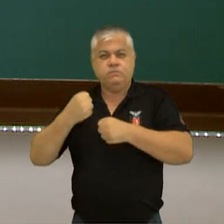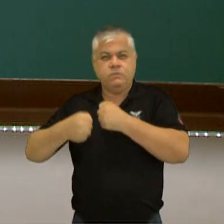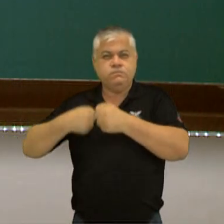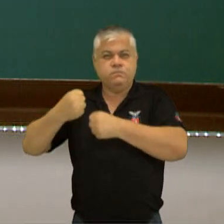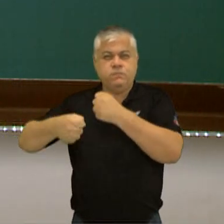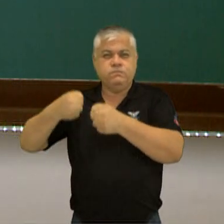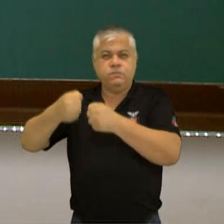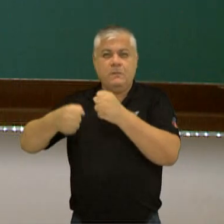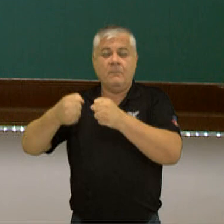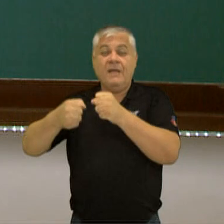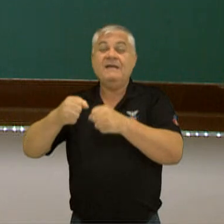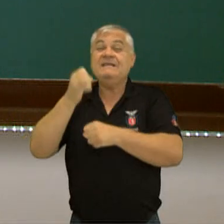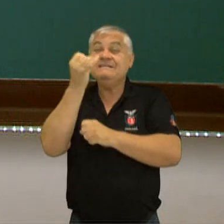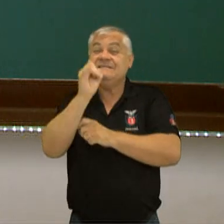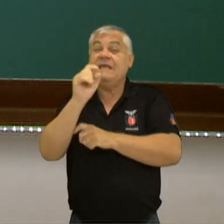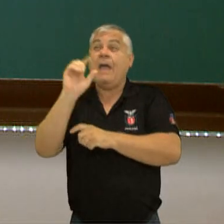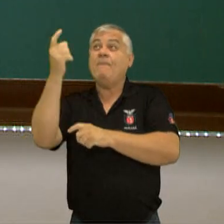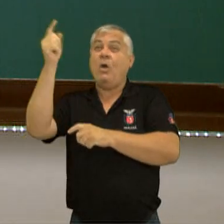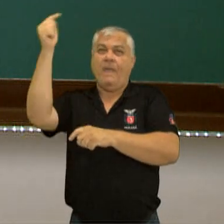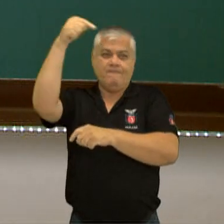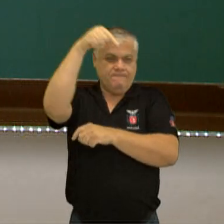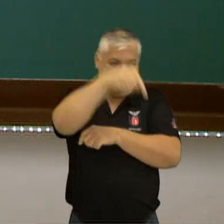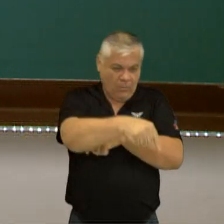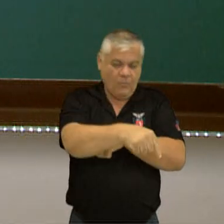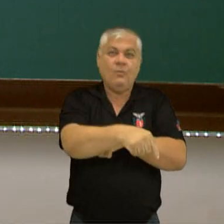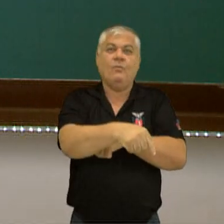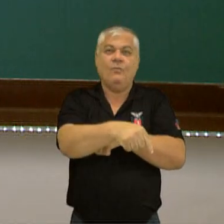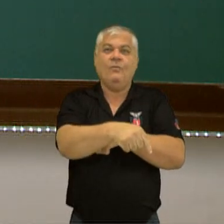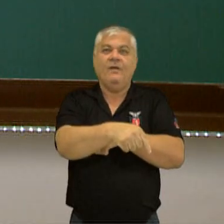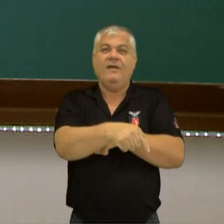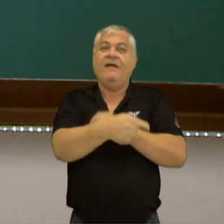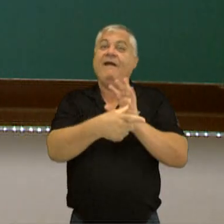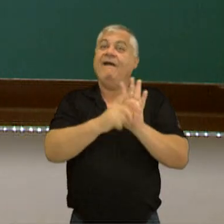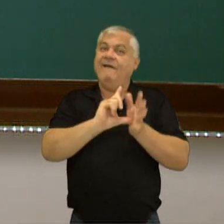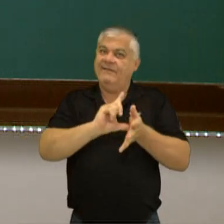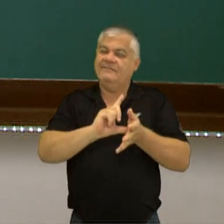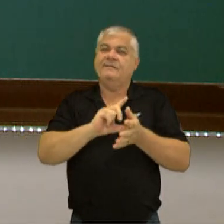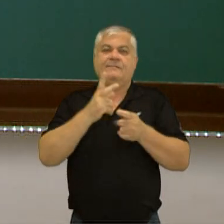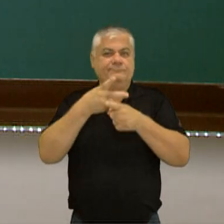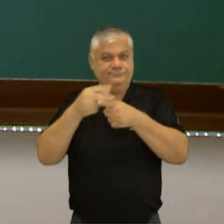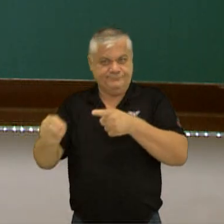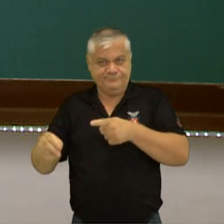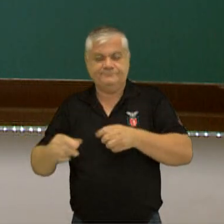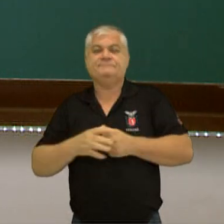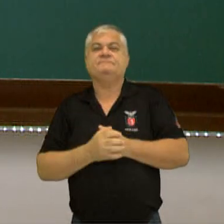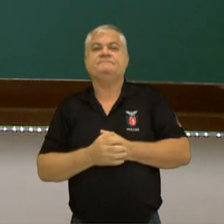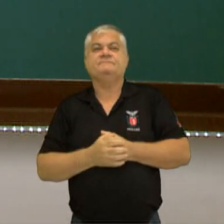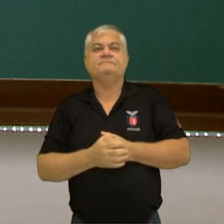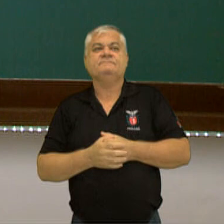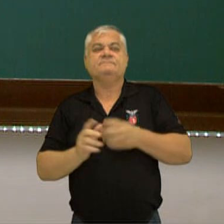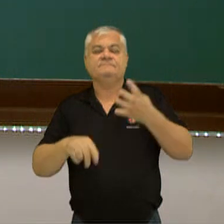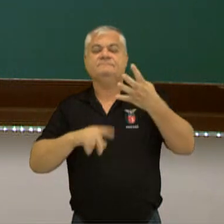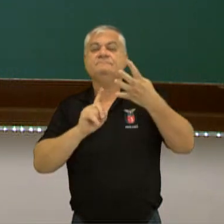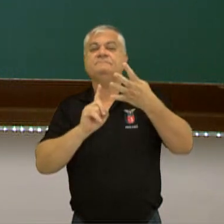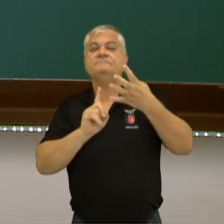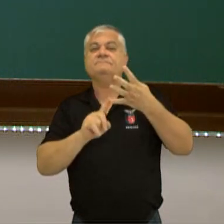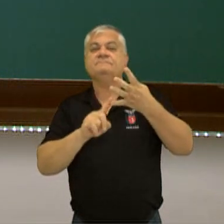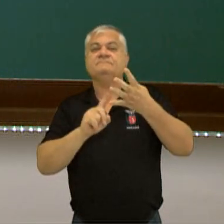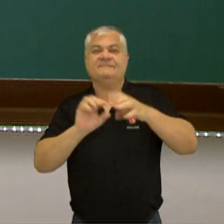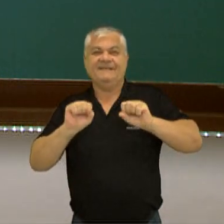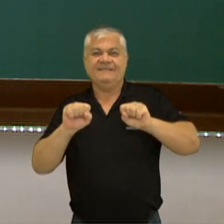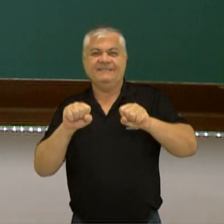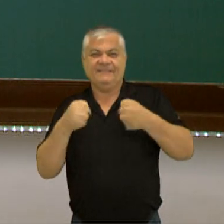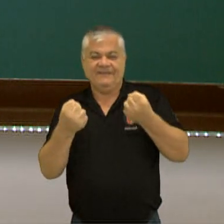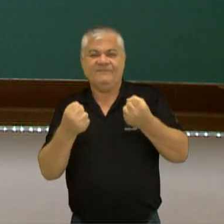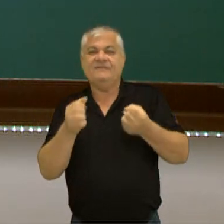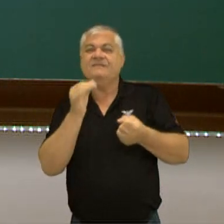correr para a base, só que a bola, né, a defesa consegue fazer com que a bola chegue na base antes. Então, ele é eliminado. E a defesa atinge o batedor com a